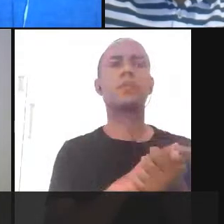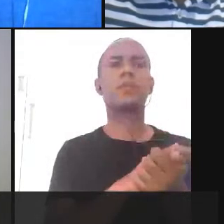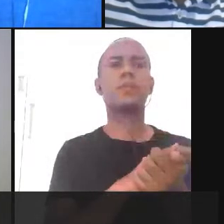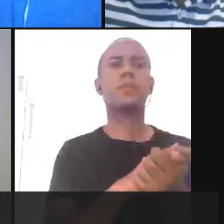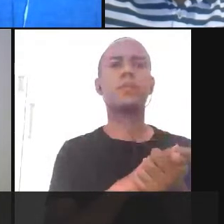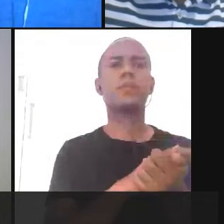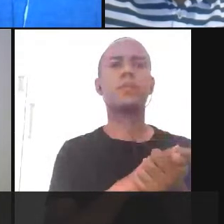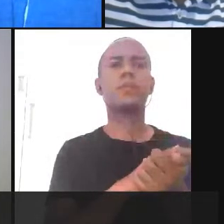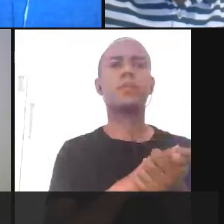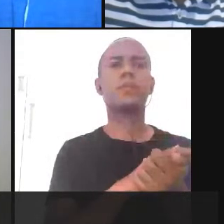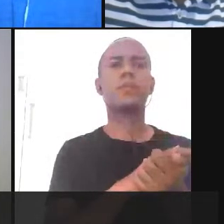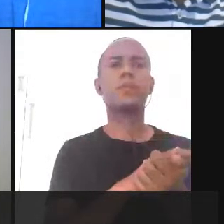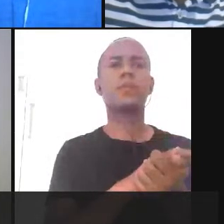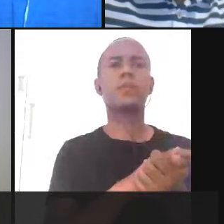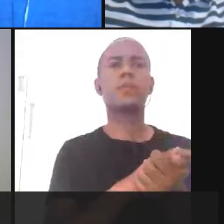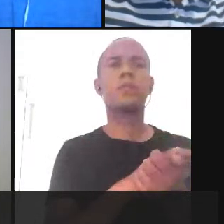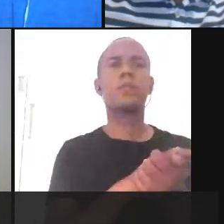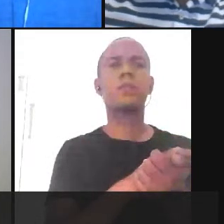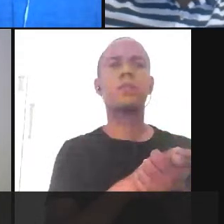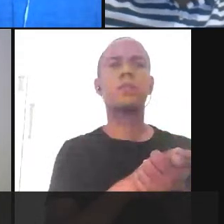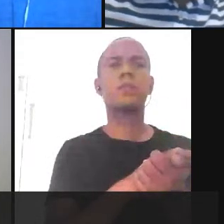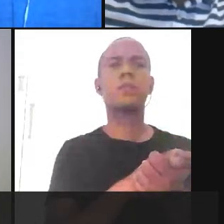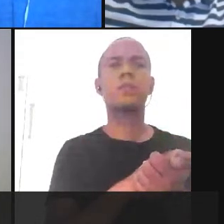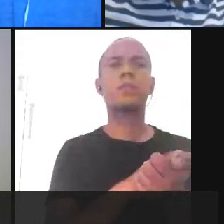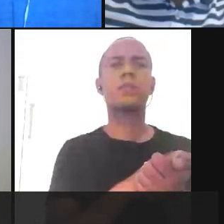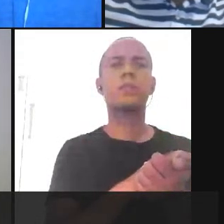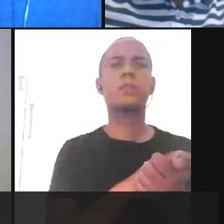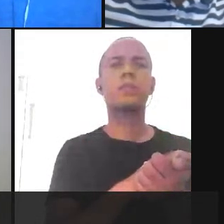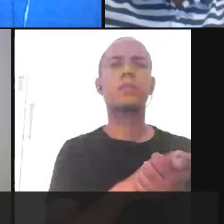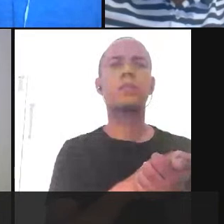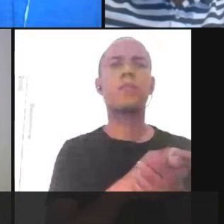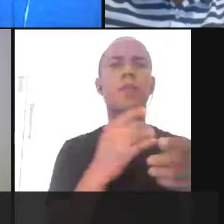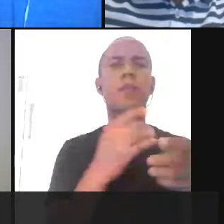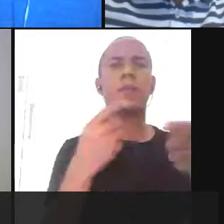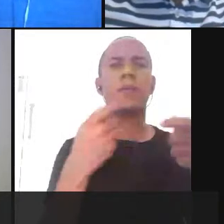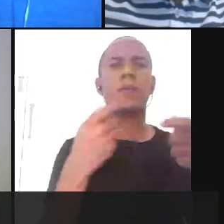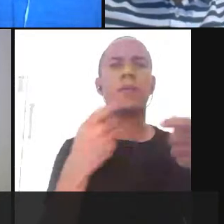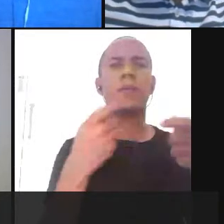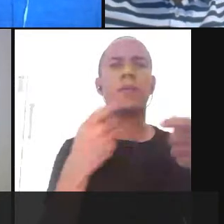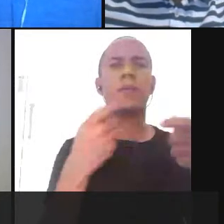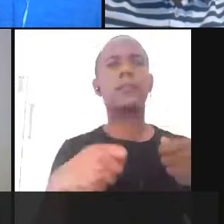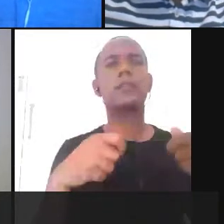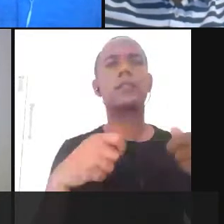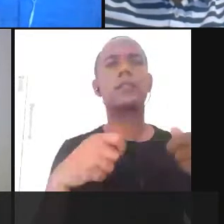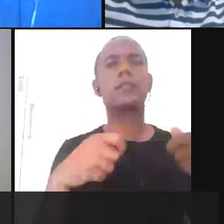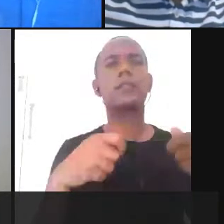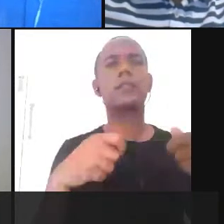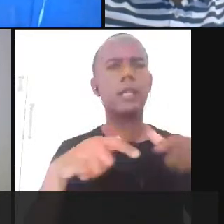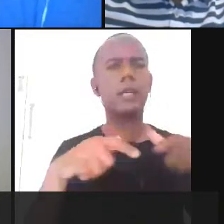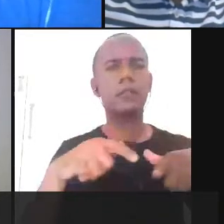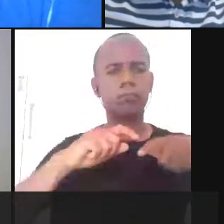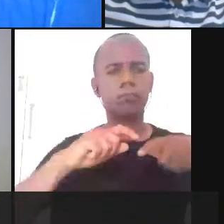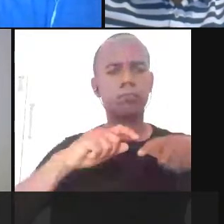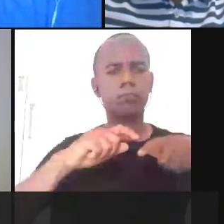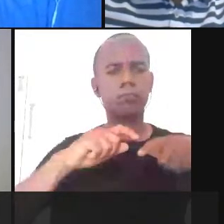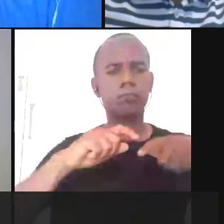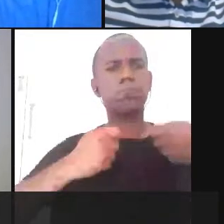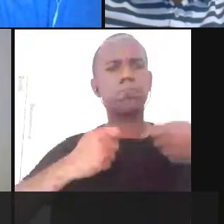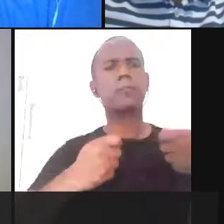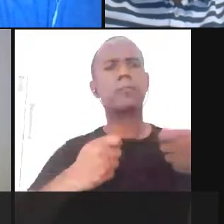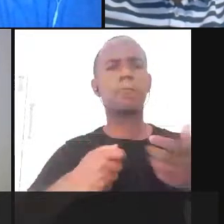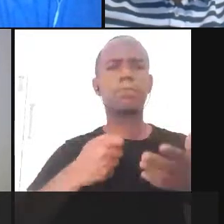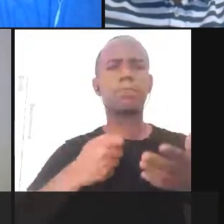que o digam. É preciso um trabalho muito... muito aturado para fazer